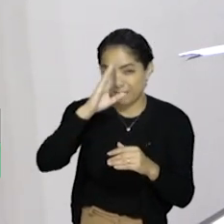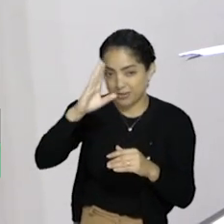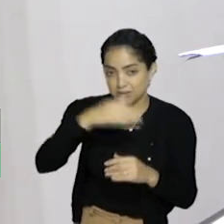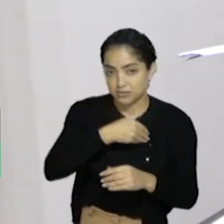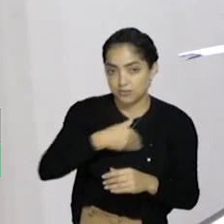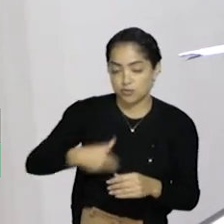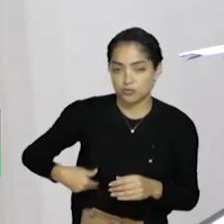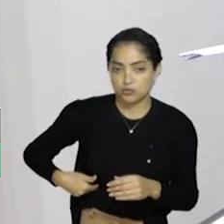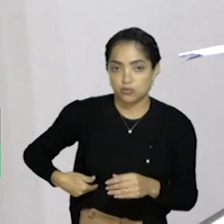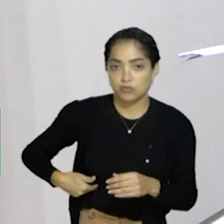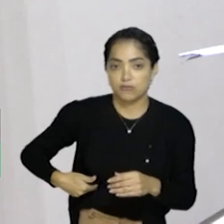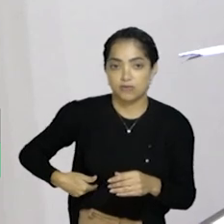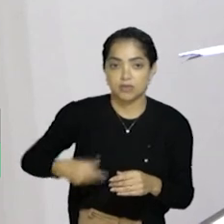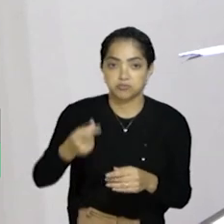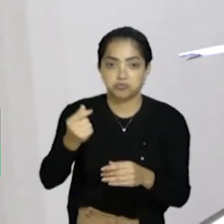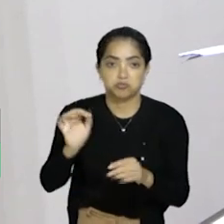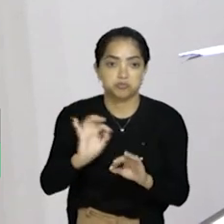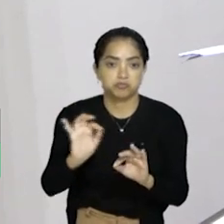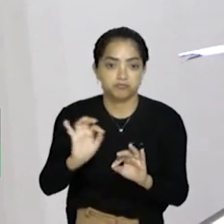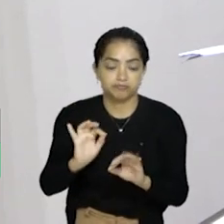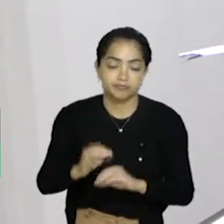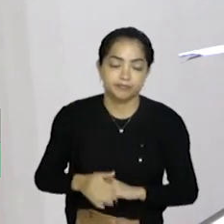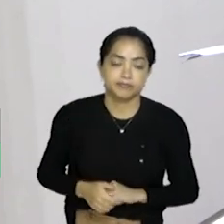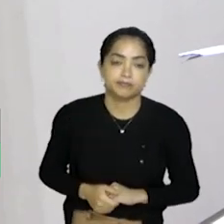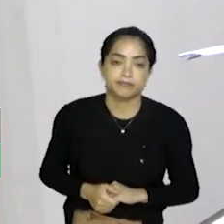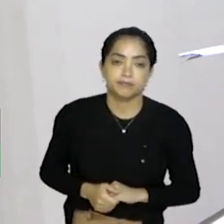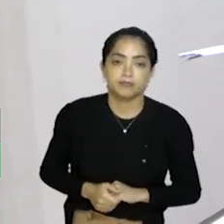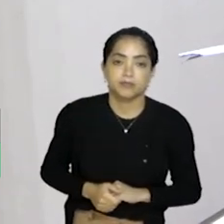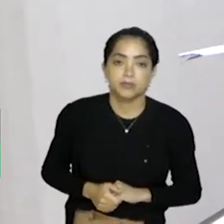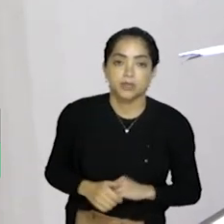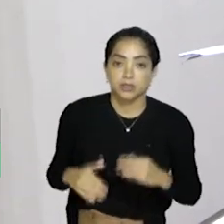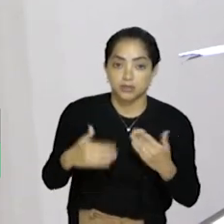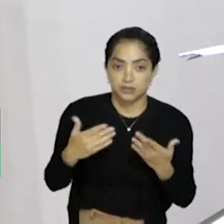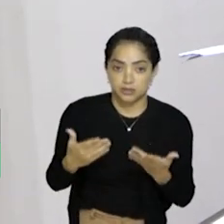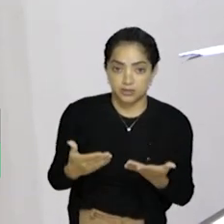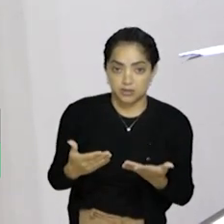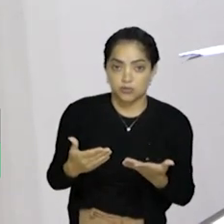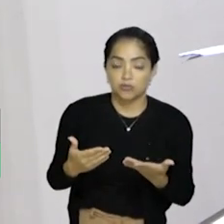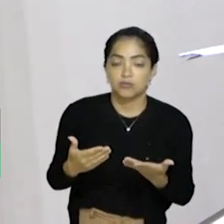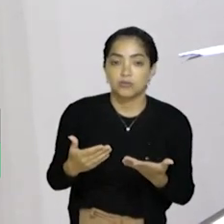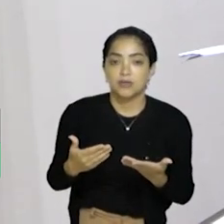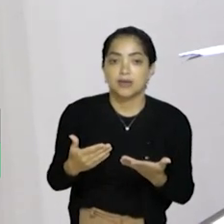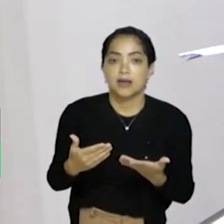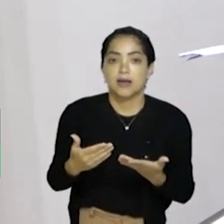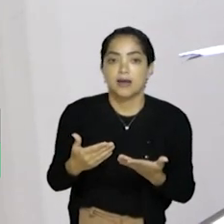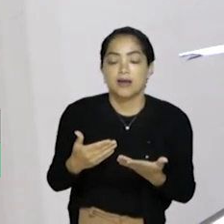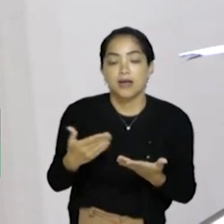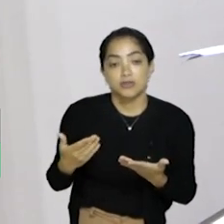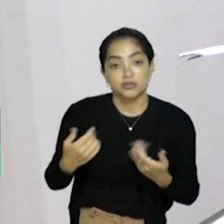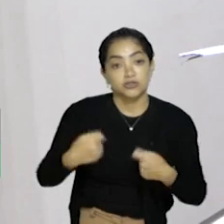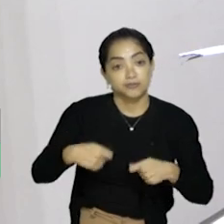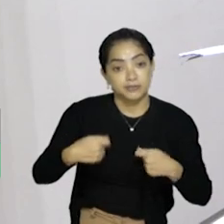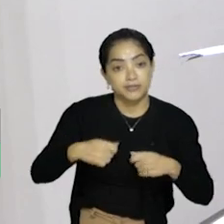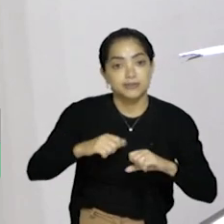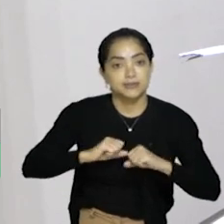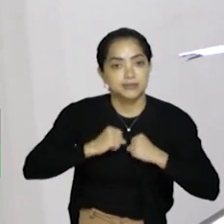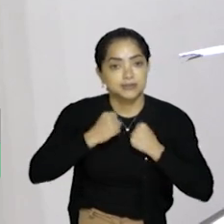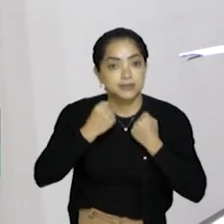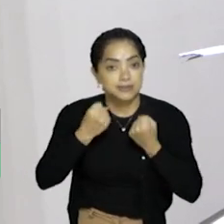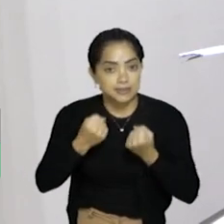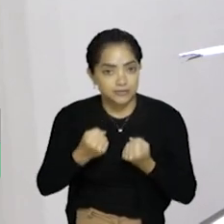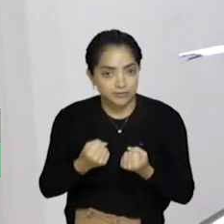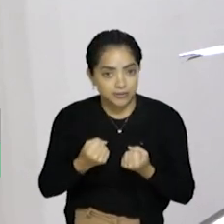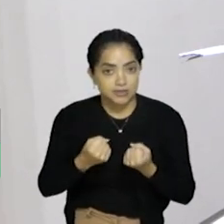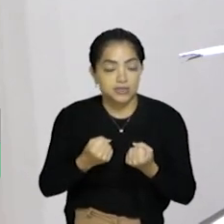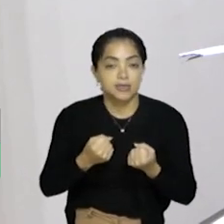sem recursos no final do ano Então aquela Bandeira nós temos que defender é uma